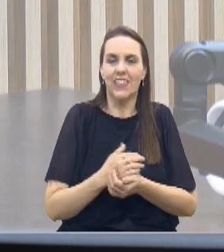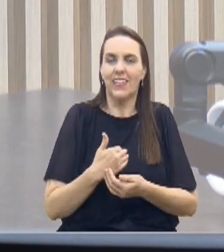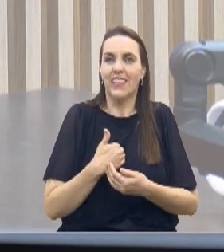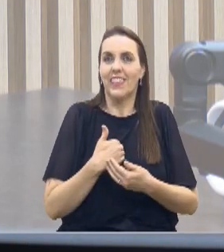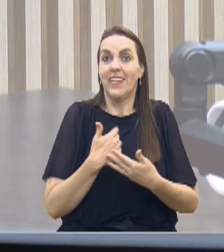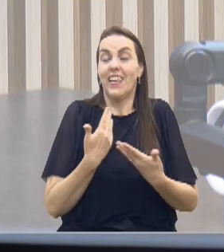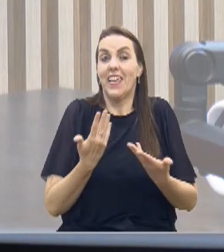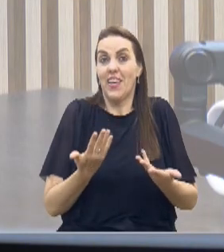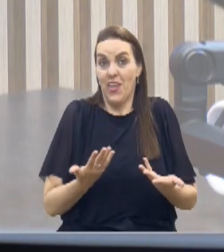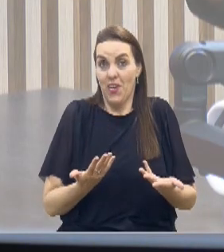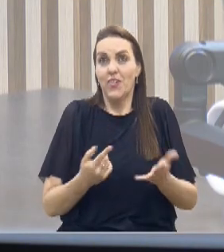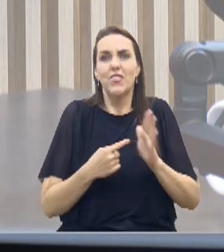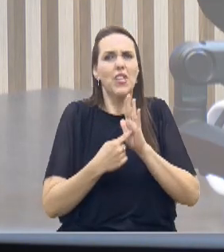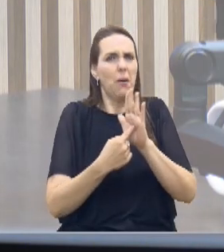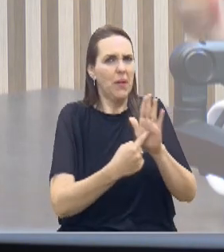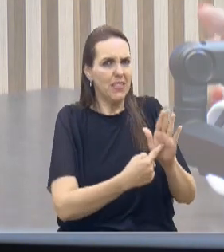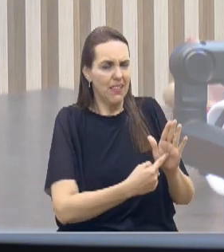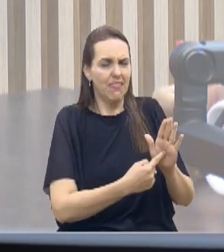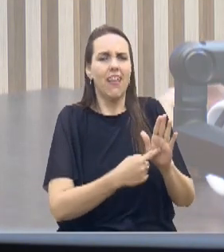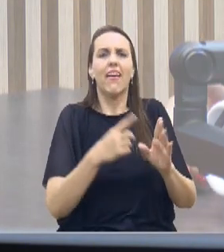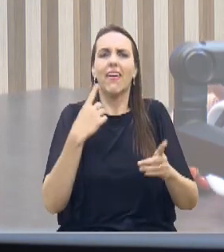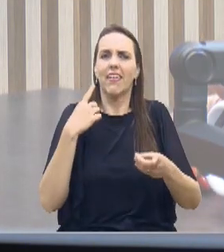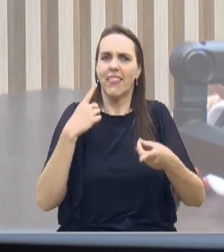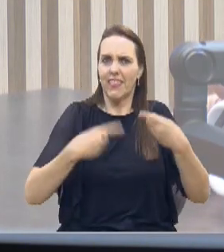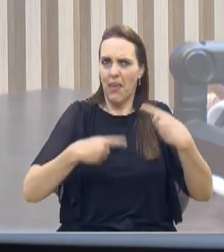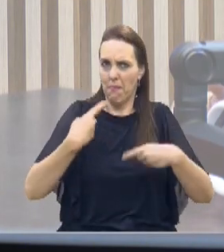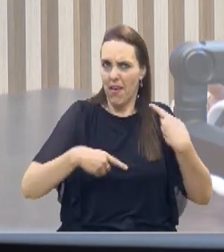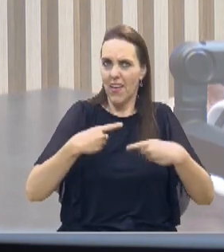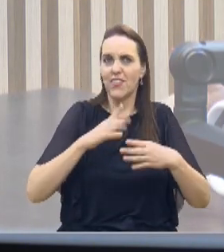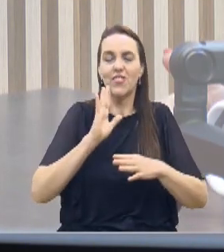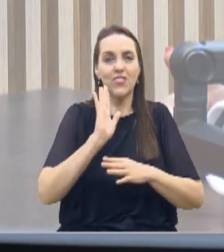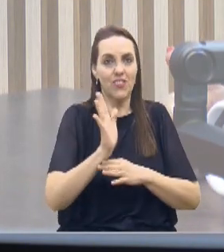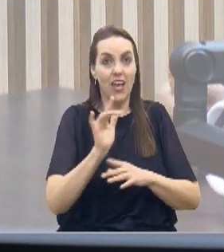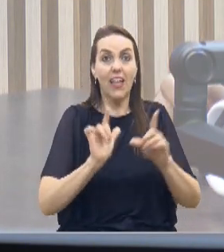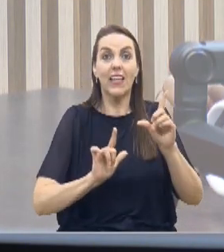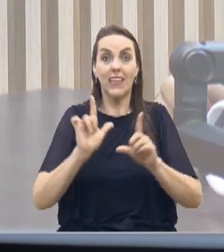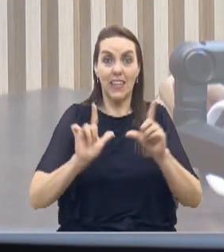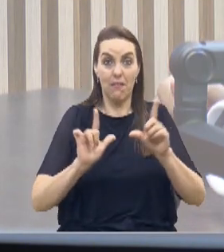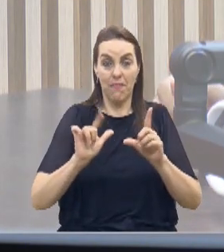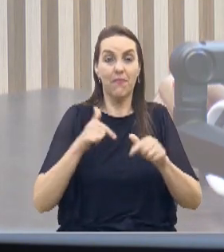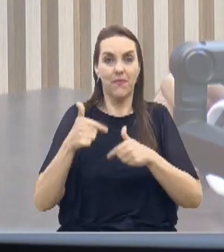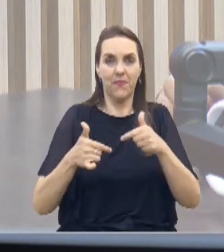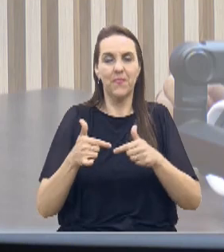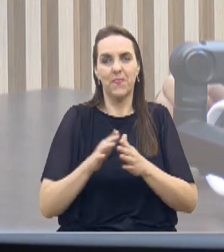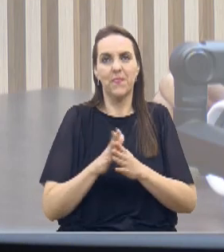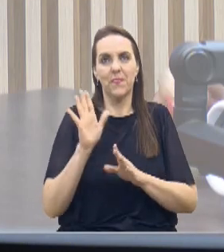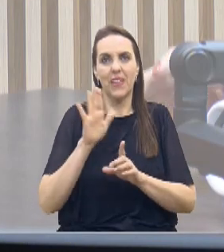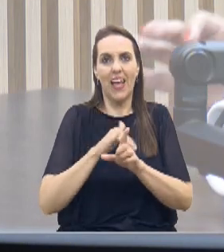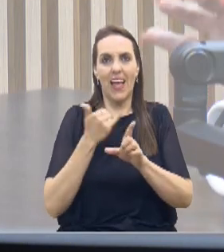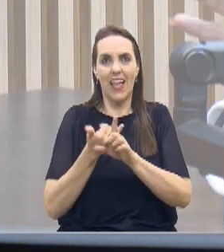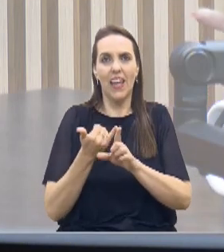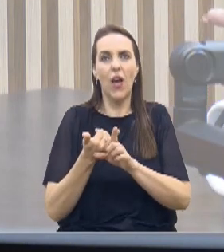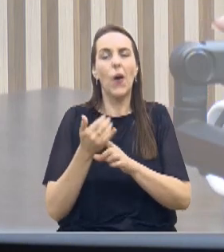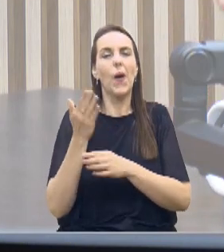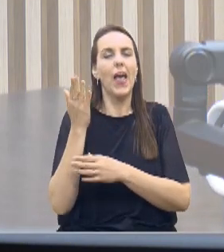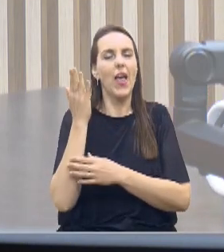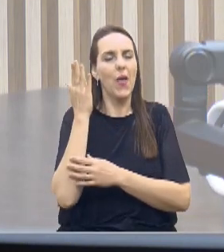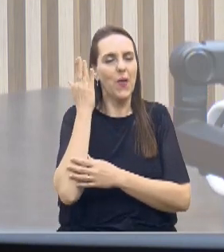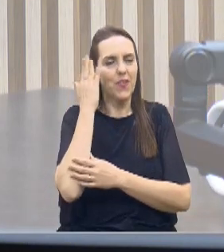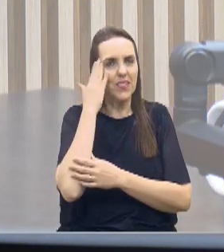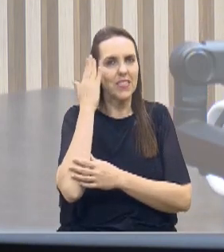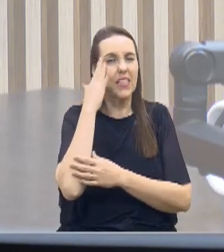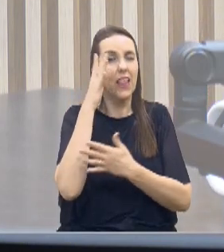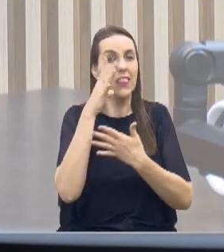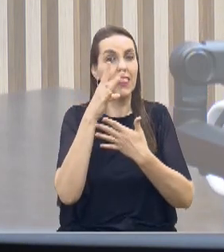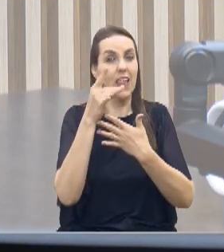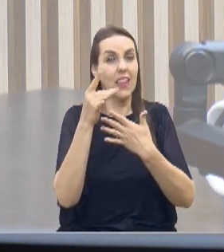Eu já apresentei debates, né, quando trabalhava numa emissora de TV aberta aqui. Eu sei que é tão cheio de